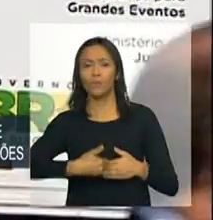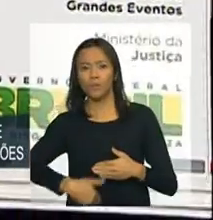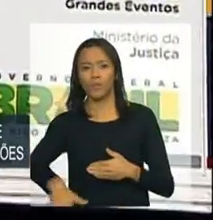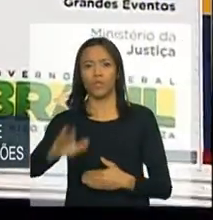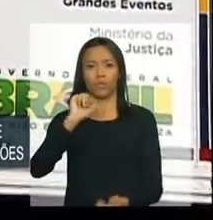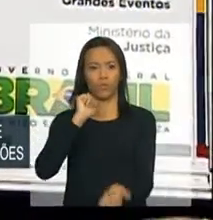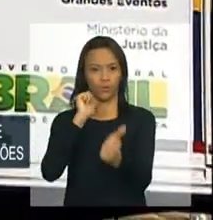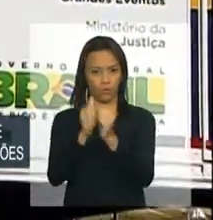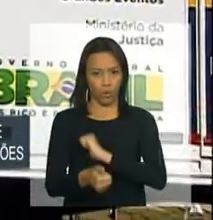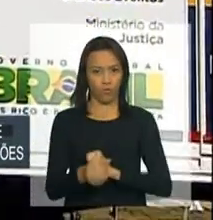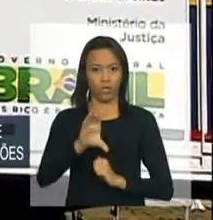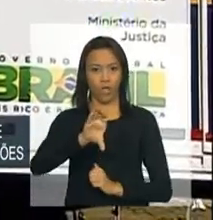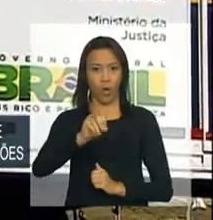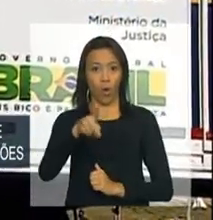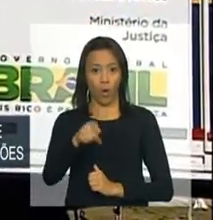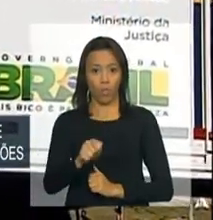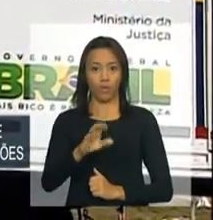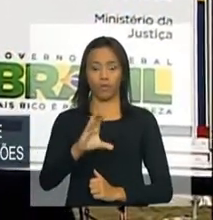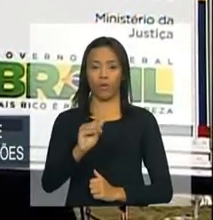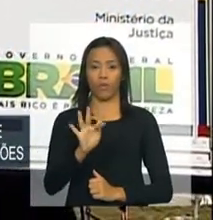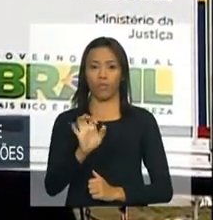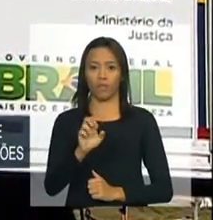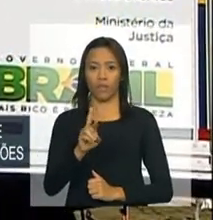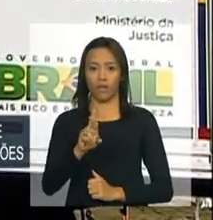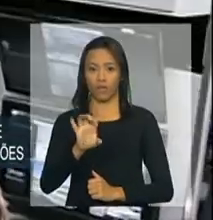das da Copa das Confederações